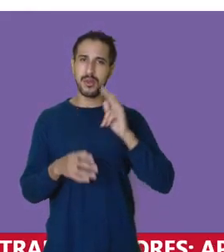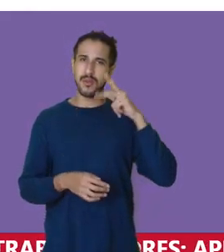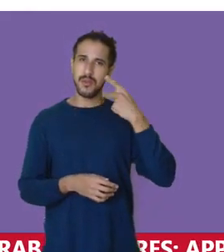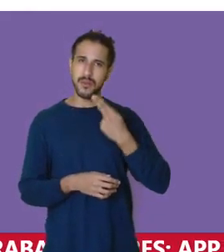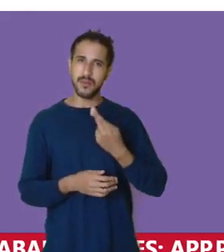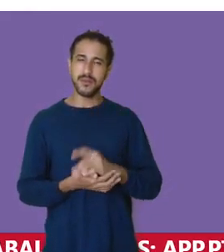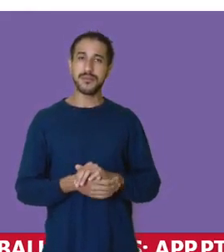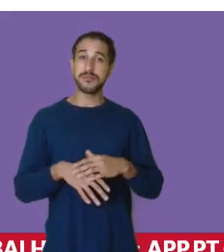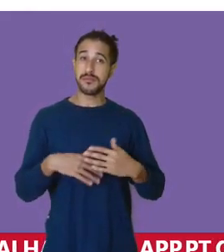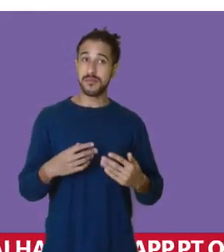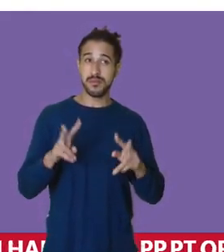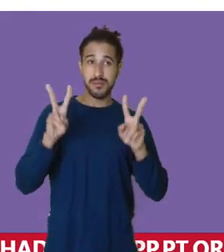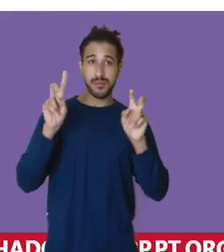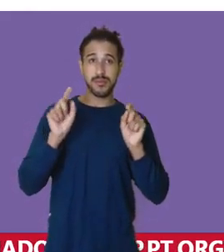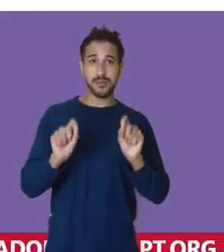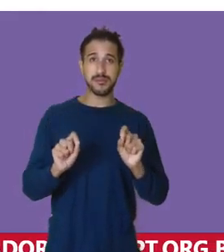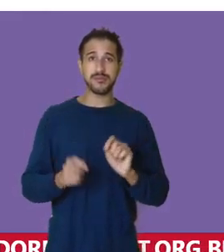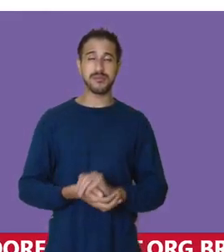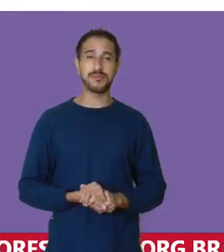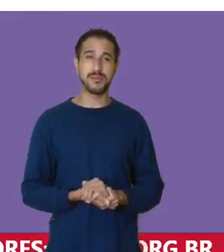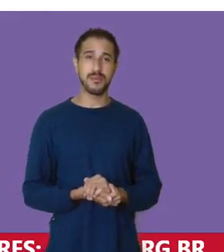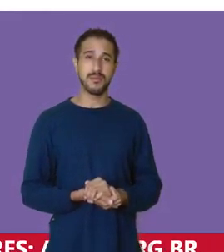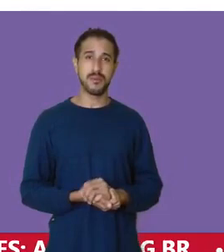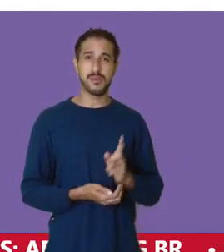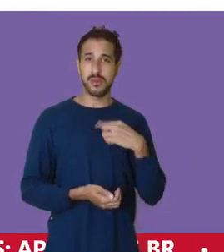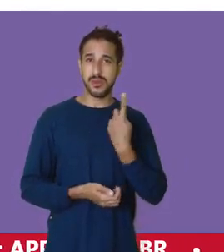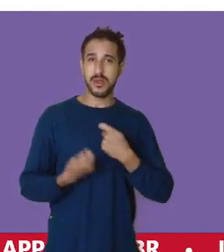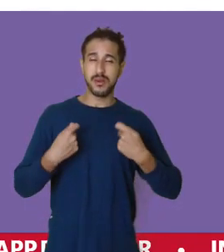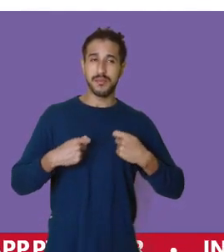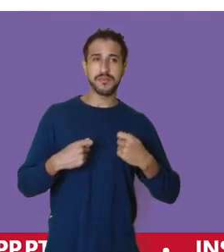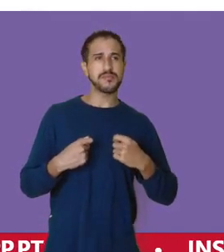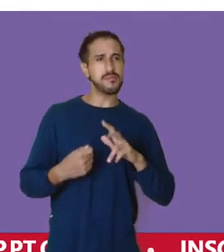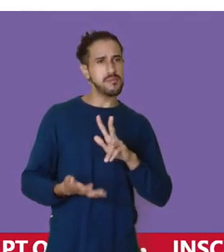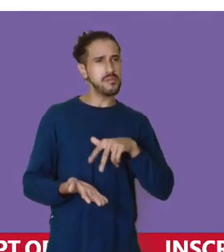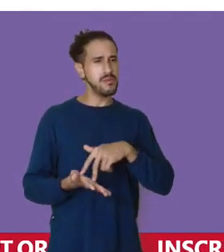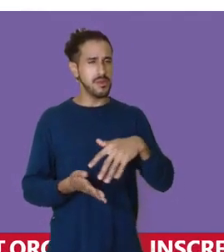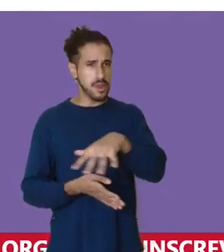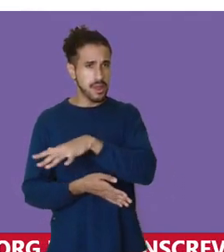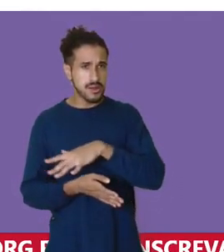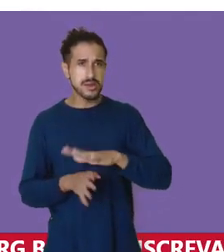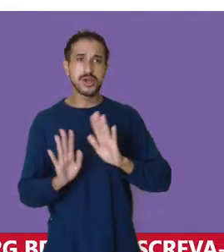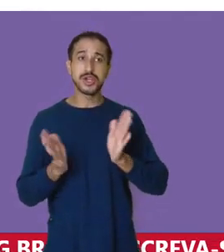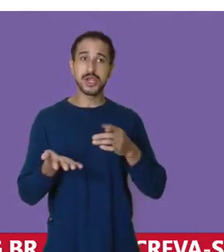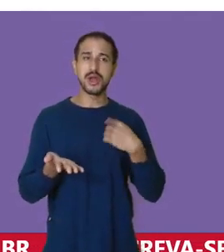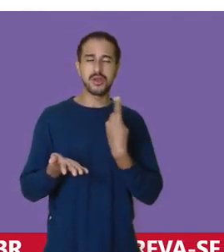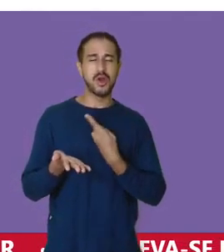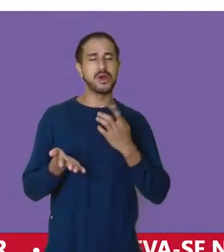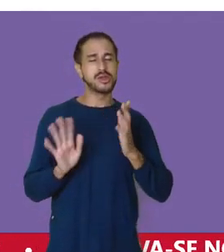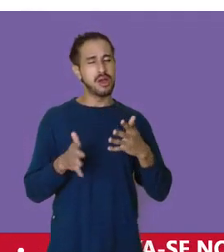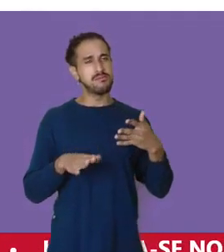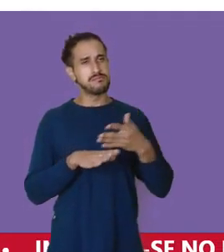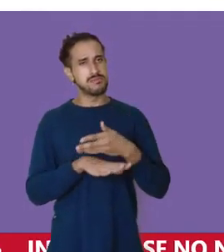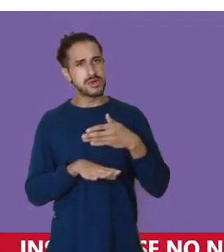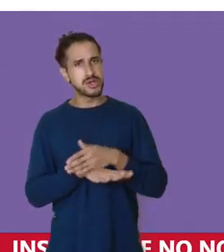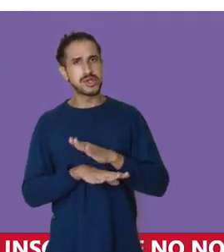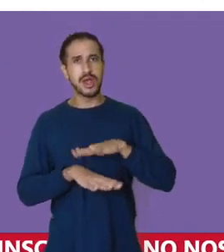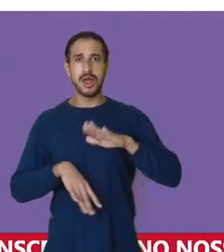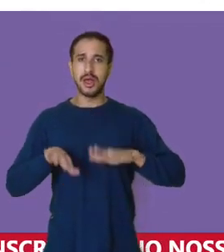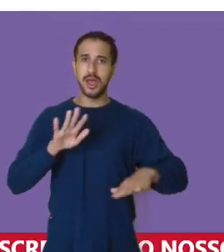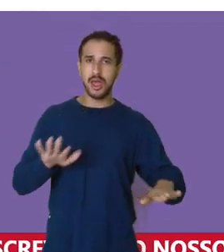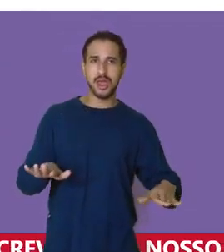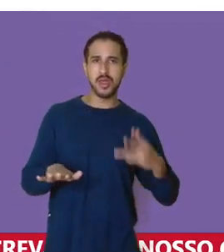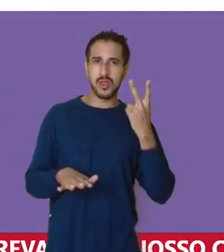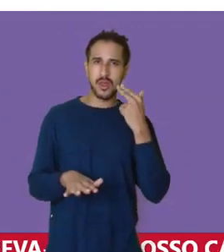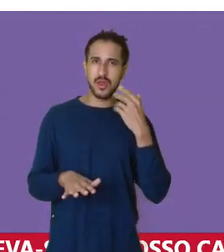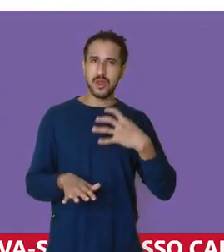políticos. Então é sobre isso. Nós precisamos estar nesses lugares, na verdade já estávamos, muitas vezes, em